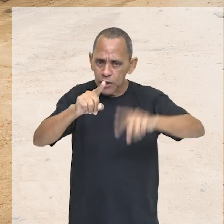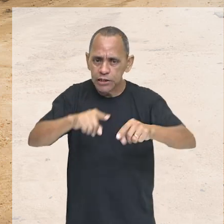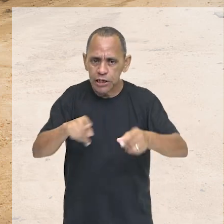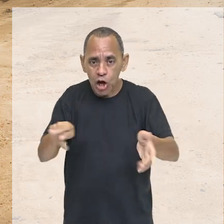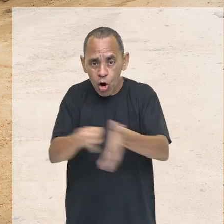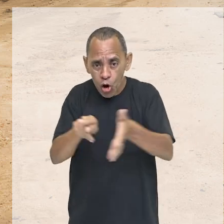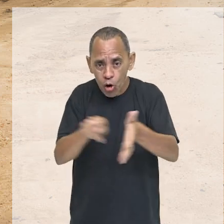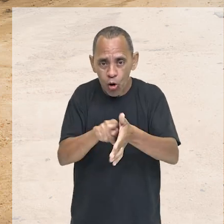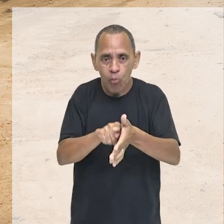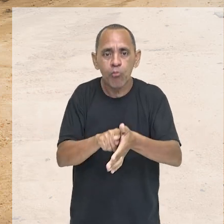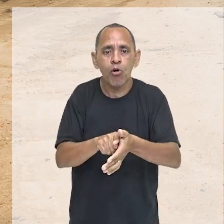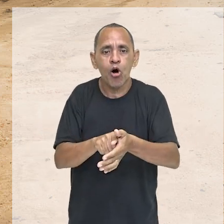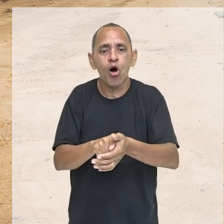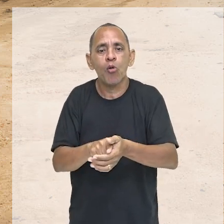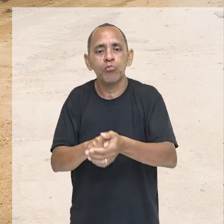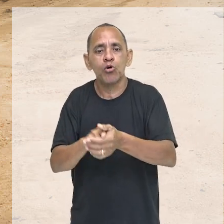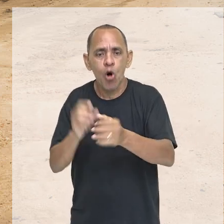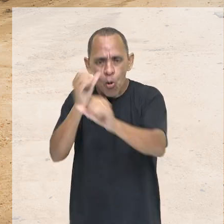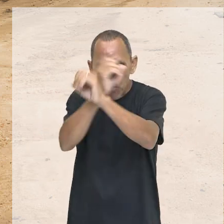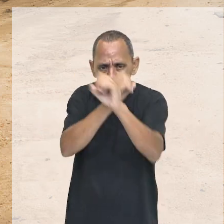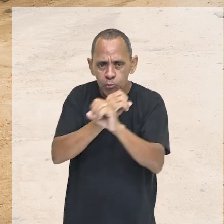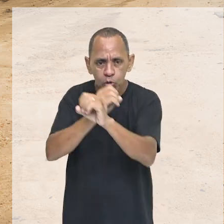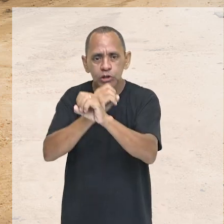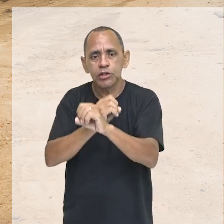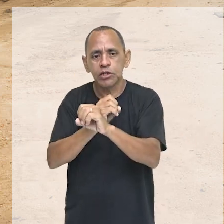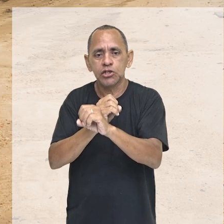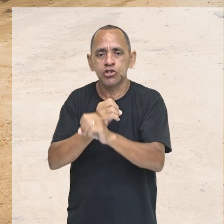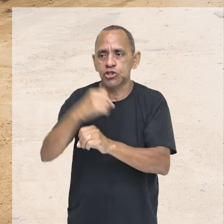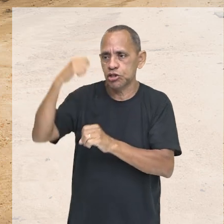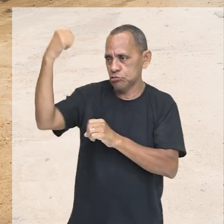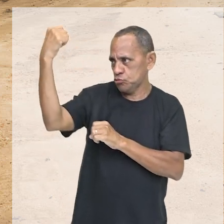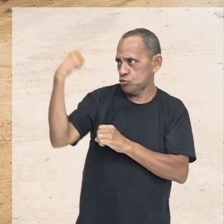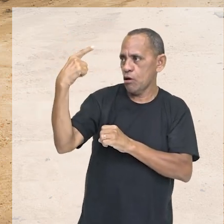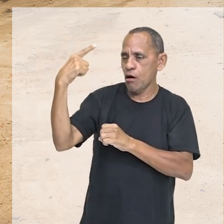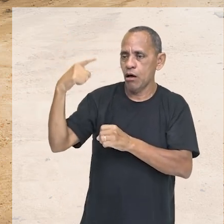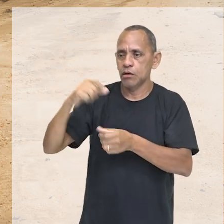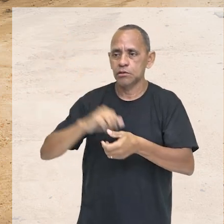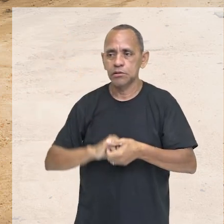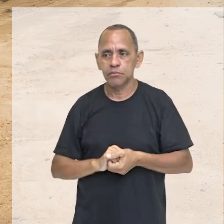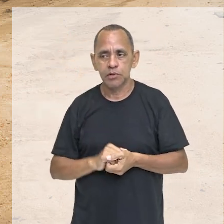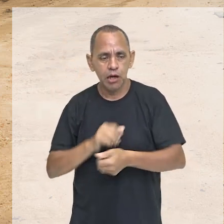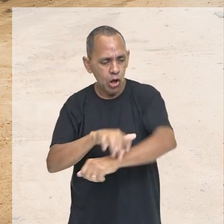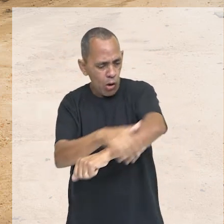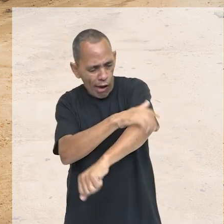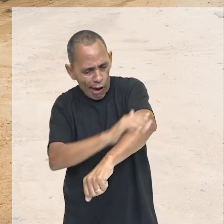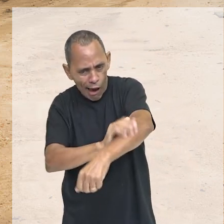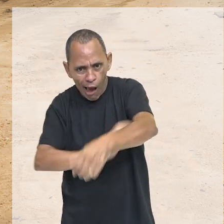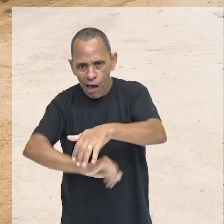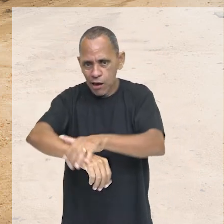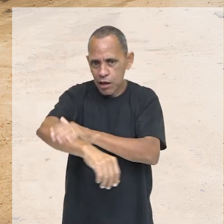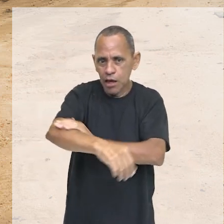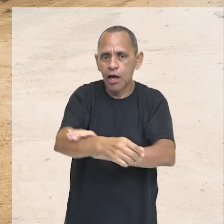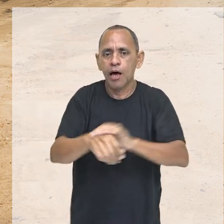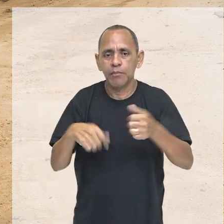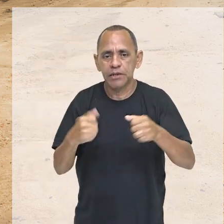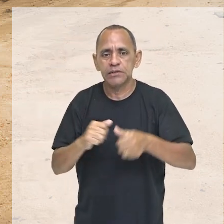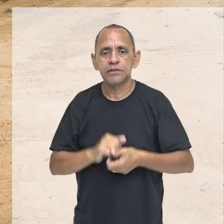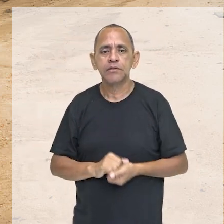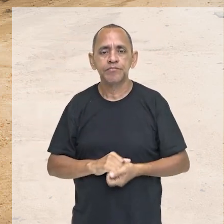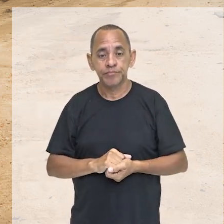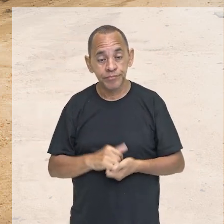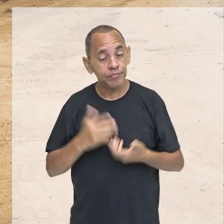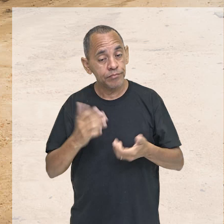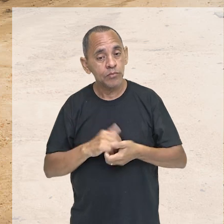Muito bem. Então, quando se fala aí de praia, de pegarmos aí o sol, temos que analisar